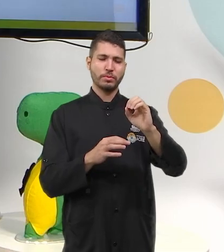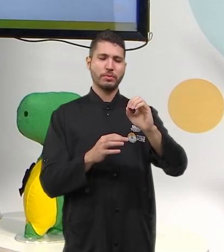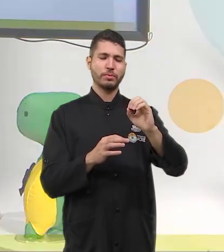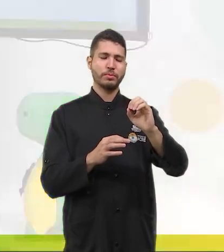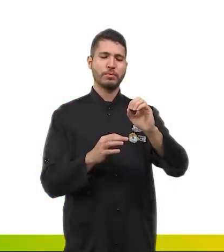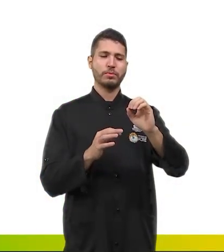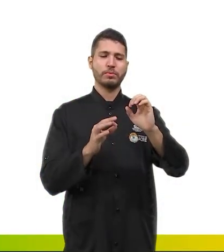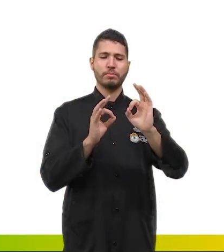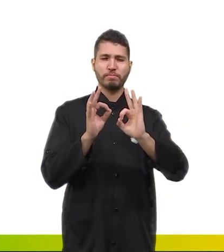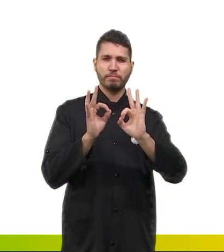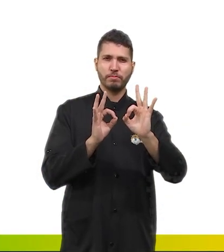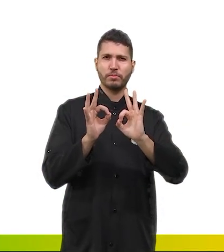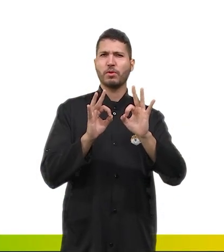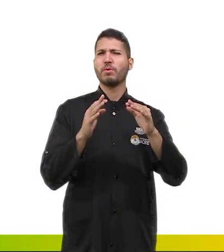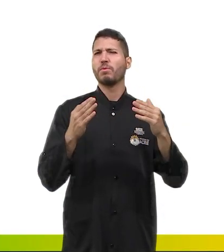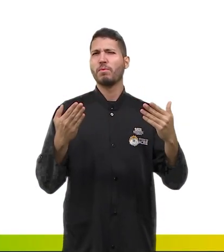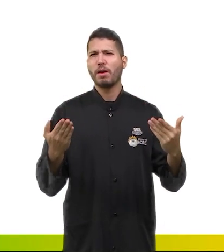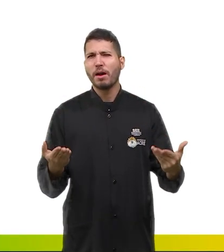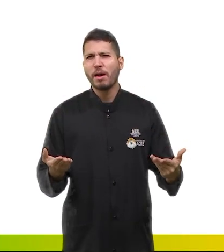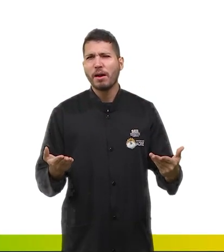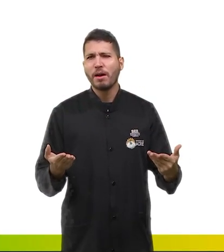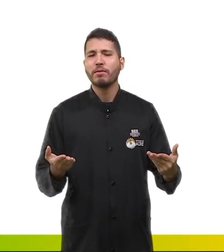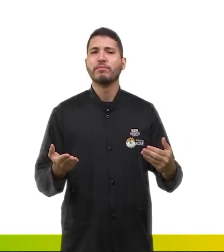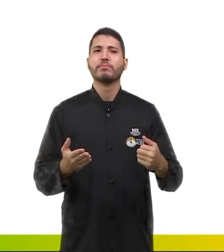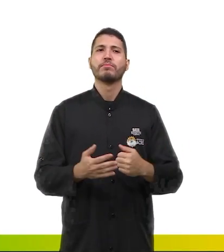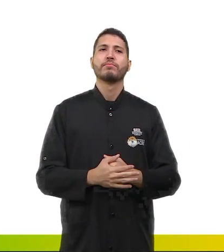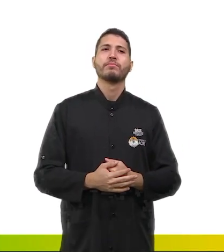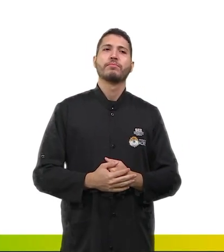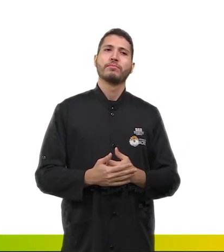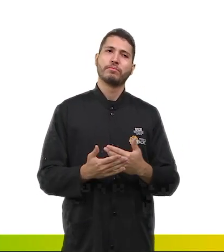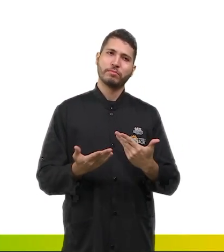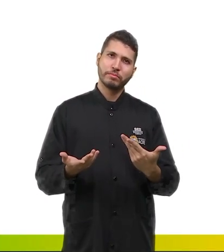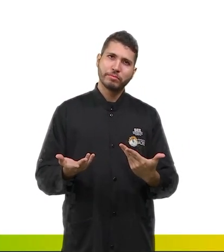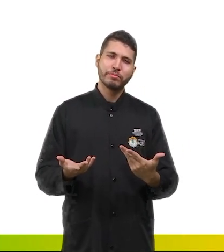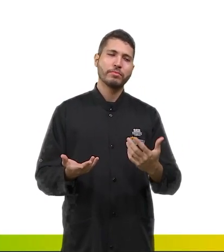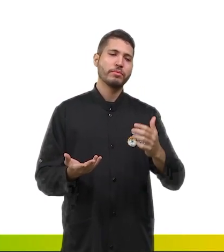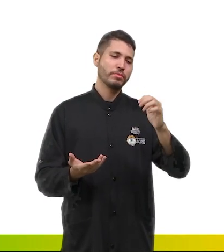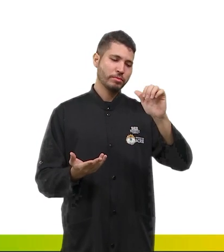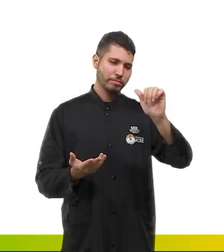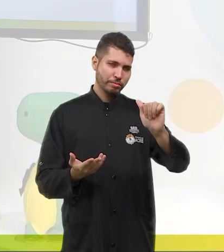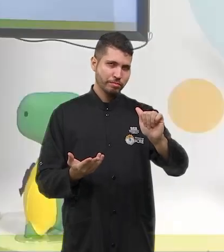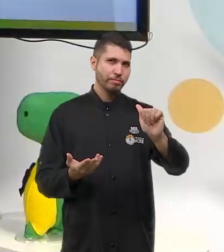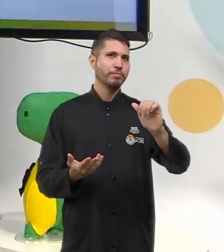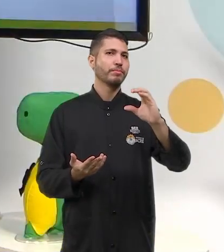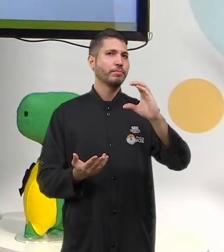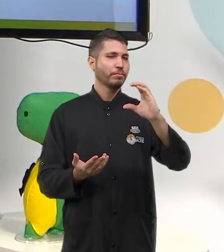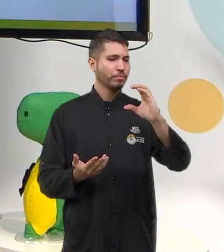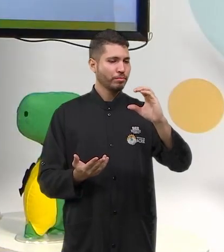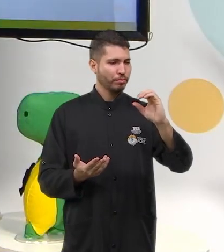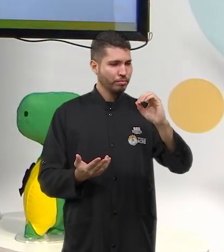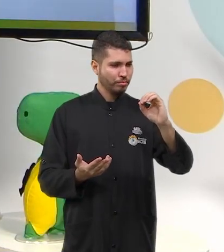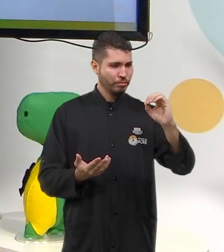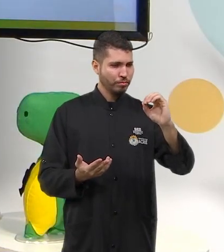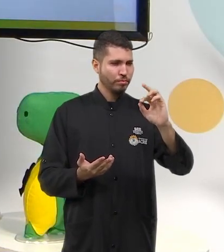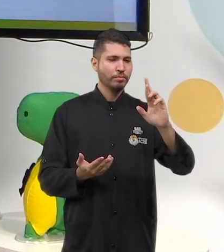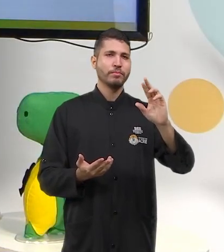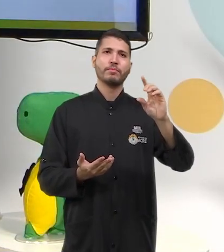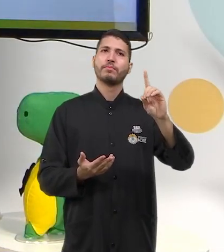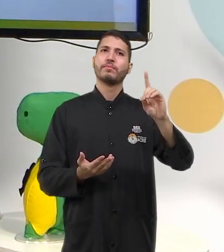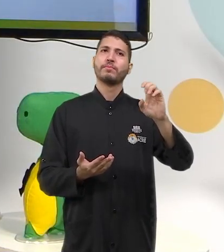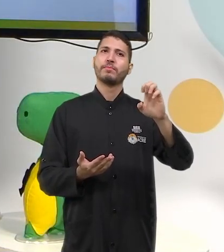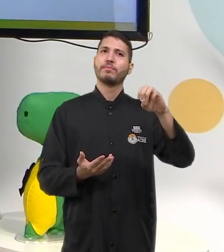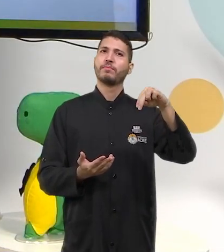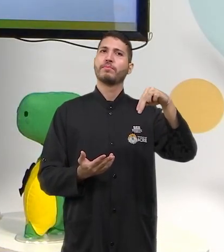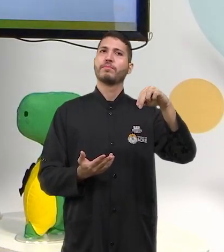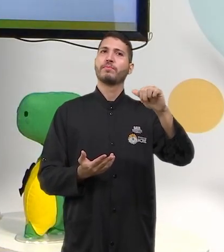é a alternativa? Ah, eu sabia que você ia acertar. Claro que é a coordenação. Então, vejo que a gente consegue entender,